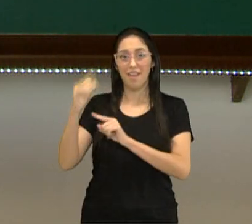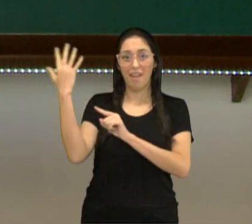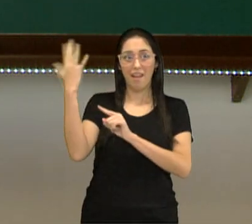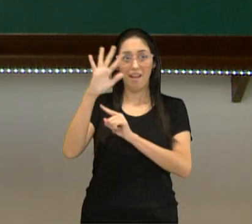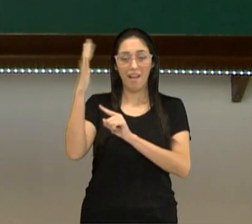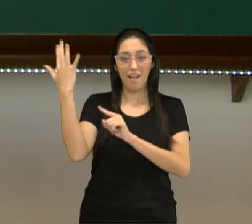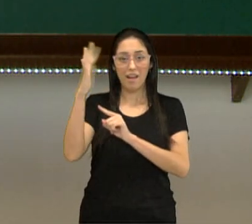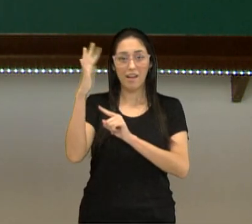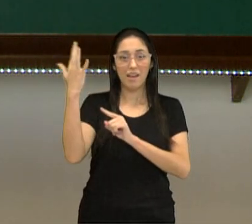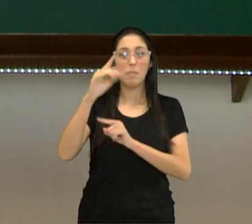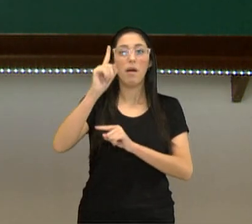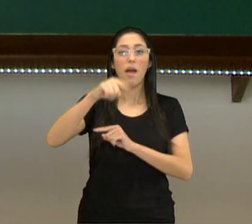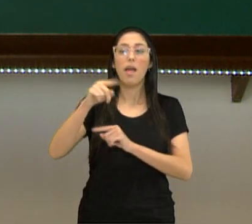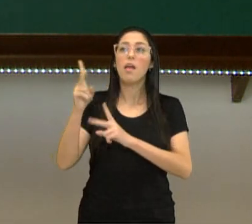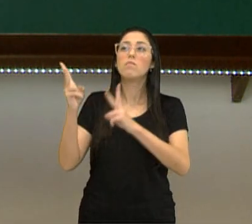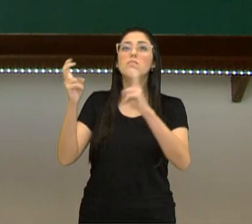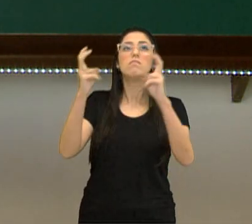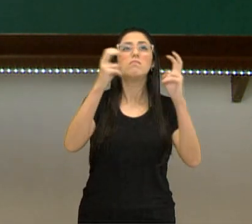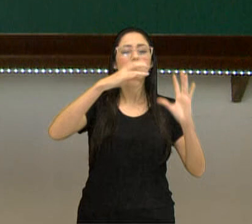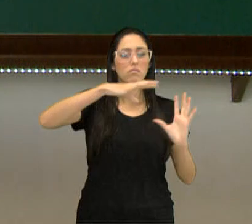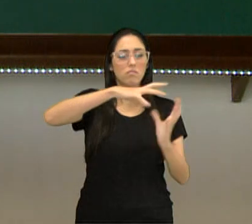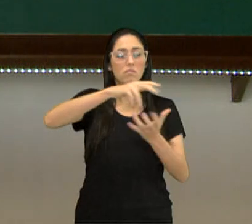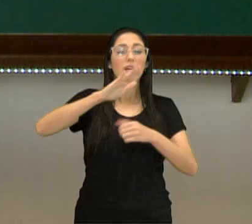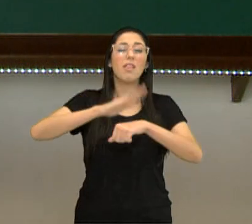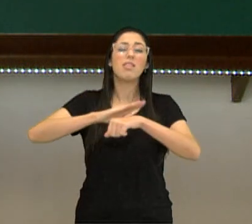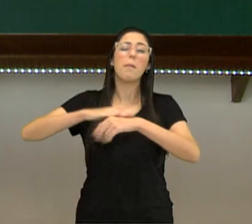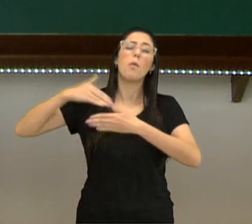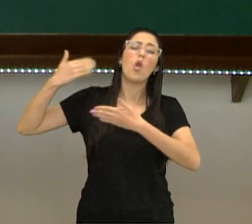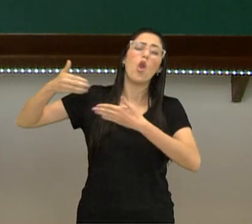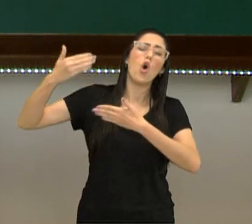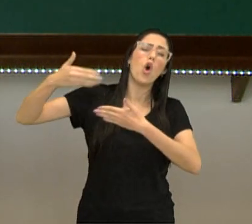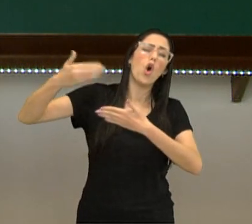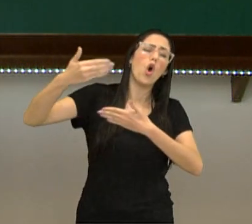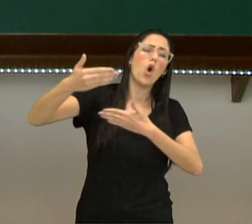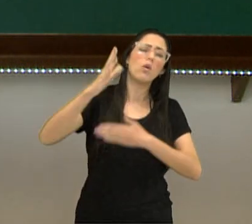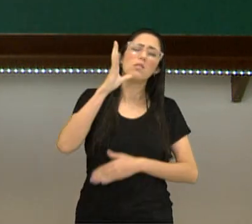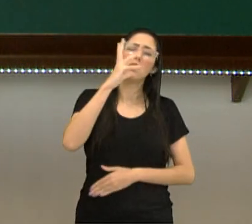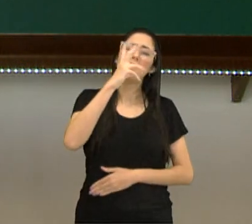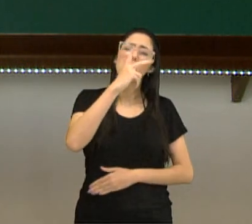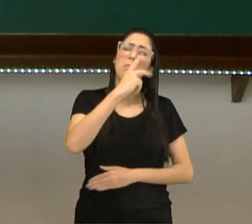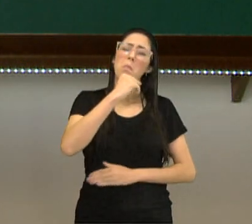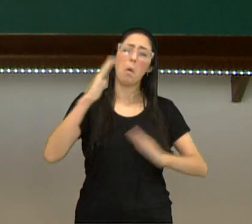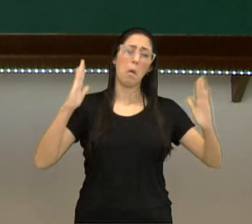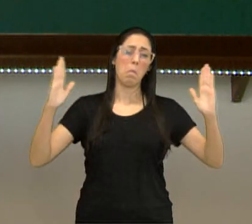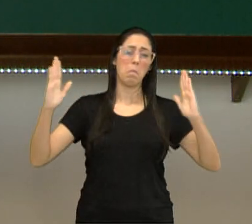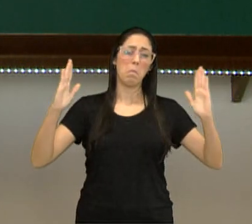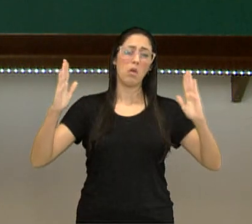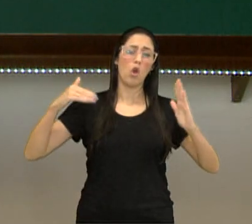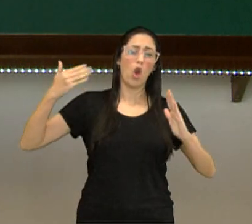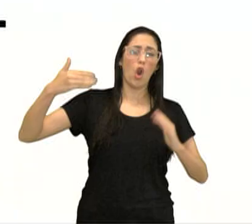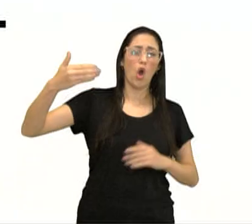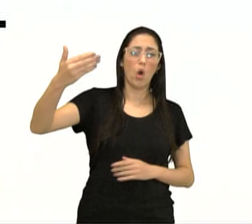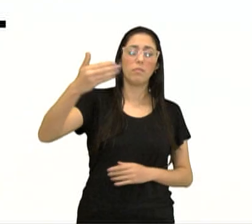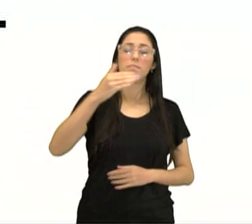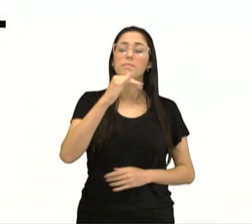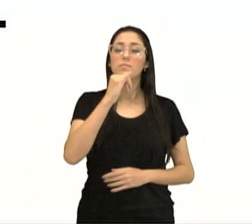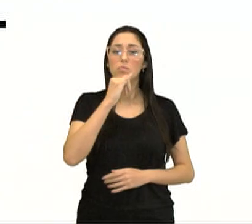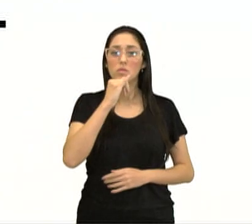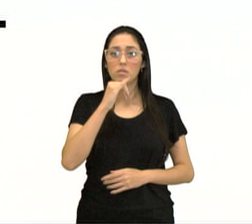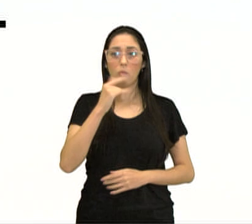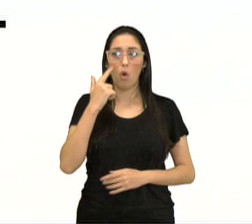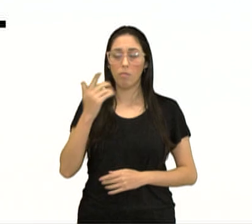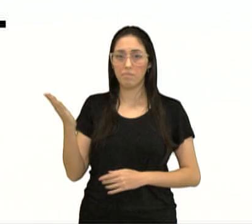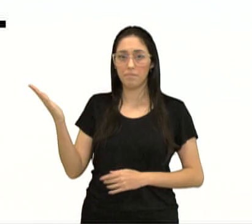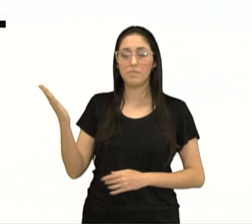das condições atmosféricas por um longo período de tempo. E confere na tela o que vai aparecer para você, ó, que clima é o conjunto